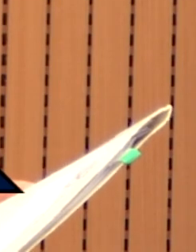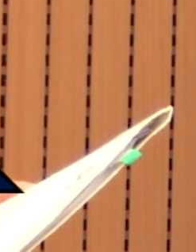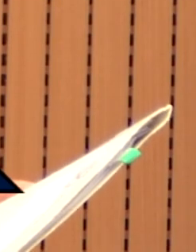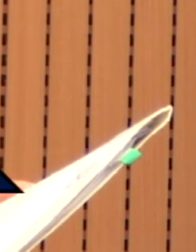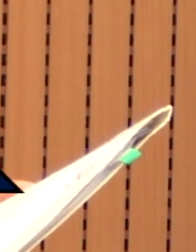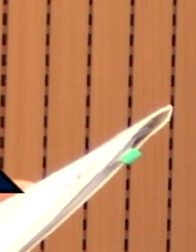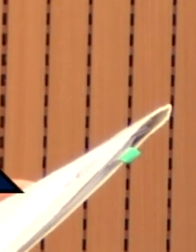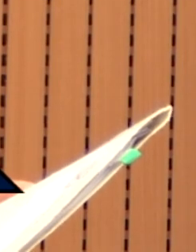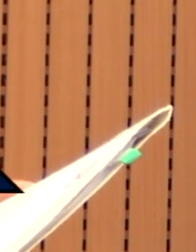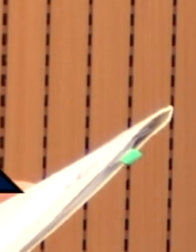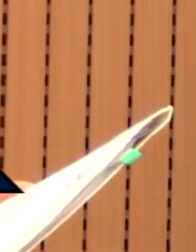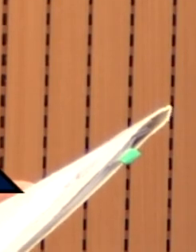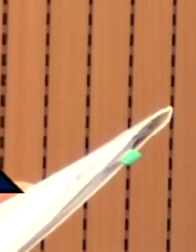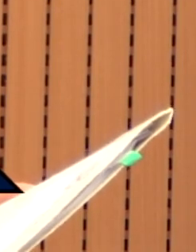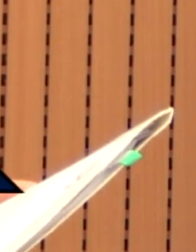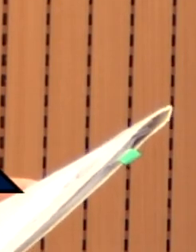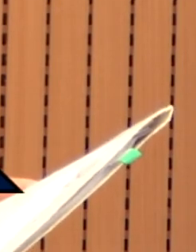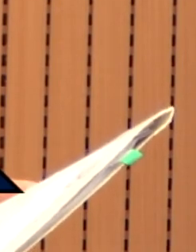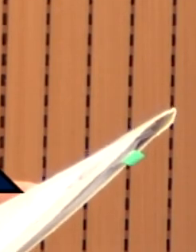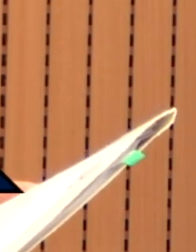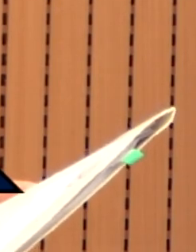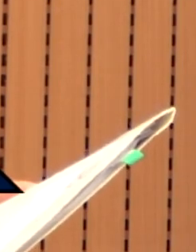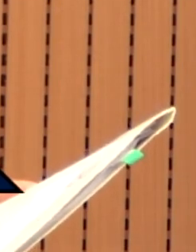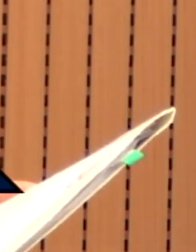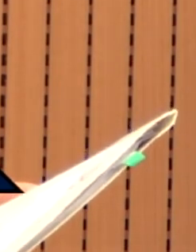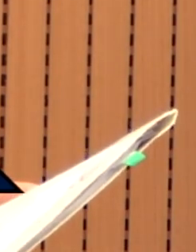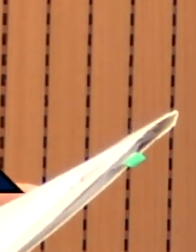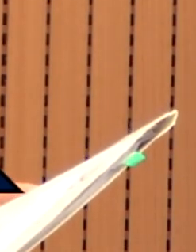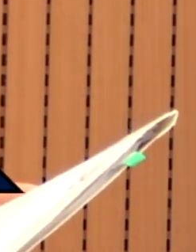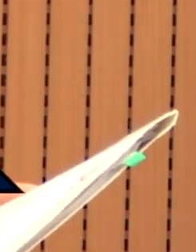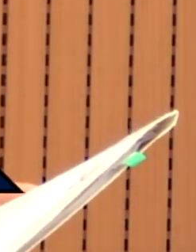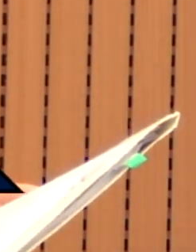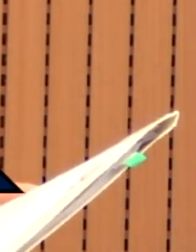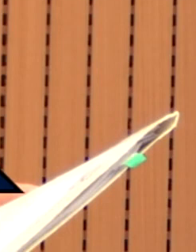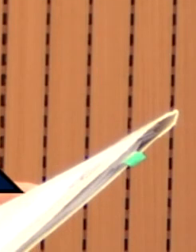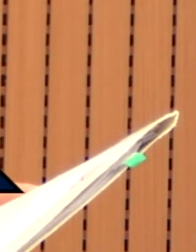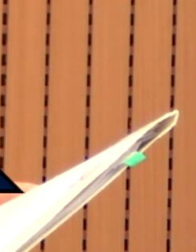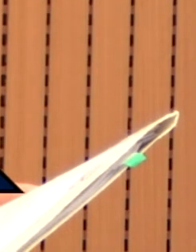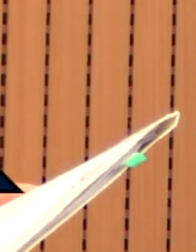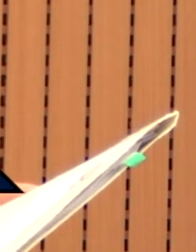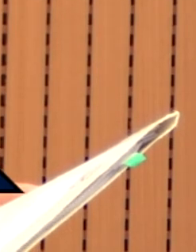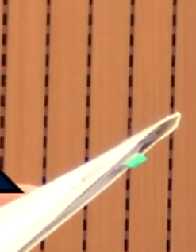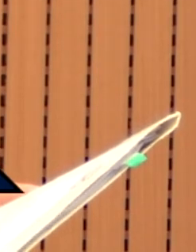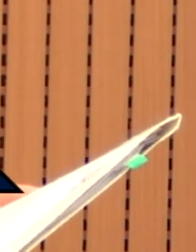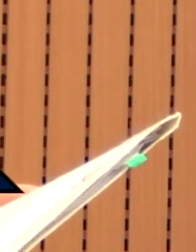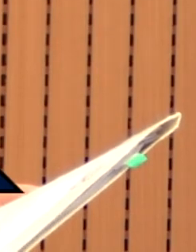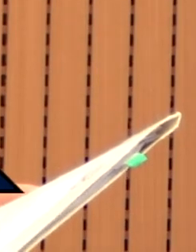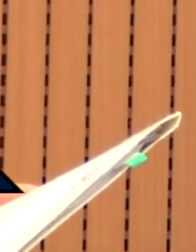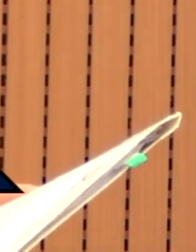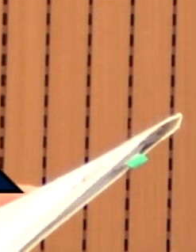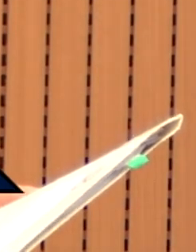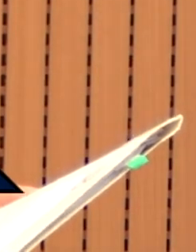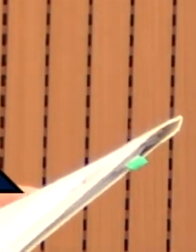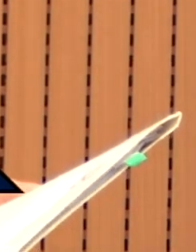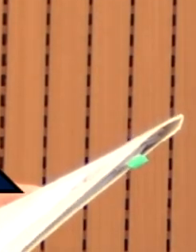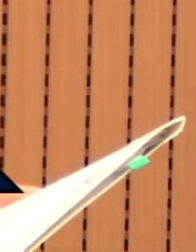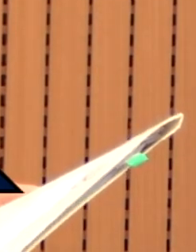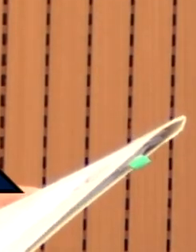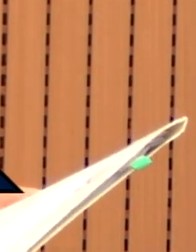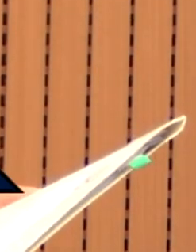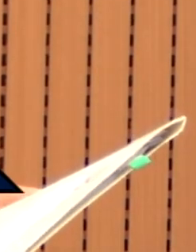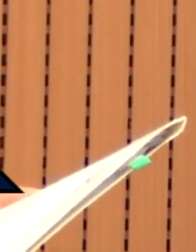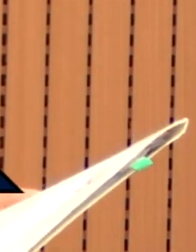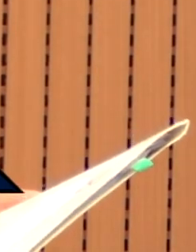14.976, de 24 de março de 2015, que dispõe sobre a obrigatoriedade dos estabelecimentos que comercializam madeiras plásticas no município de Campinas